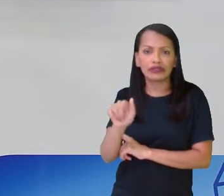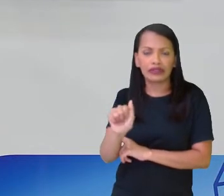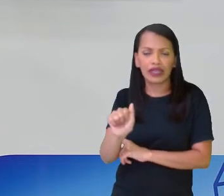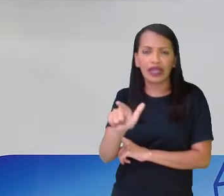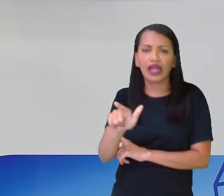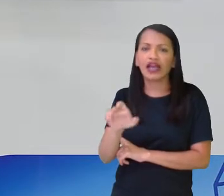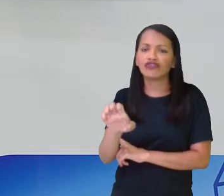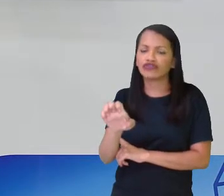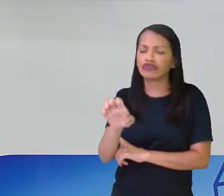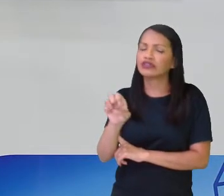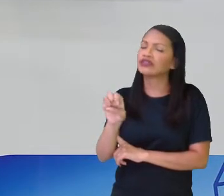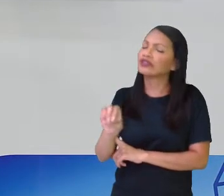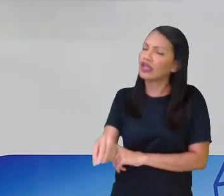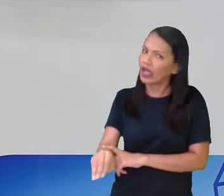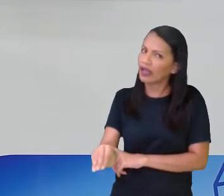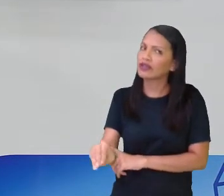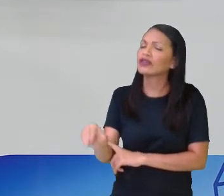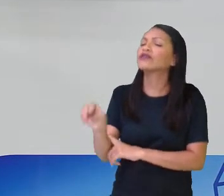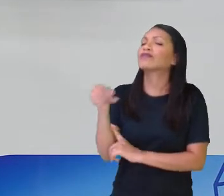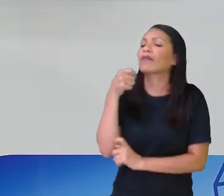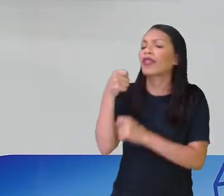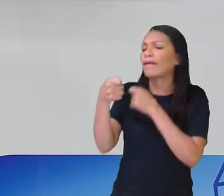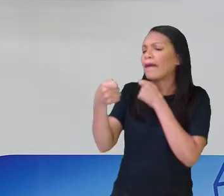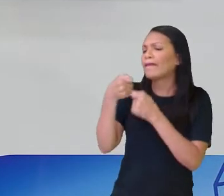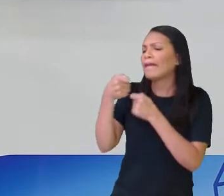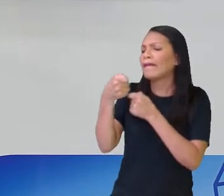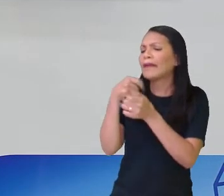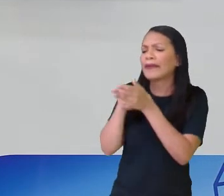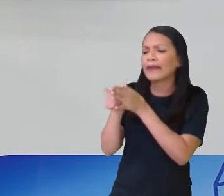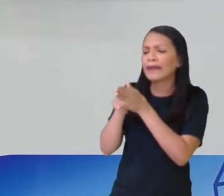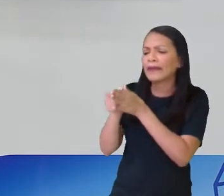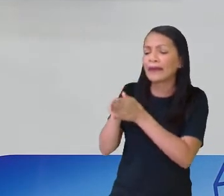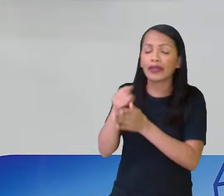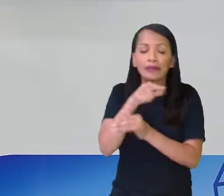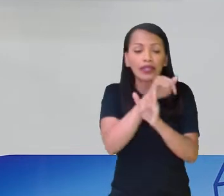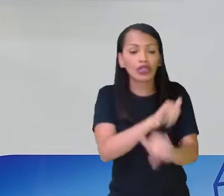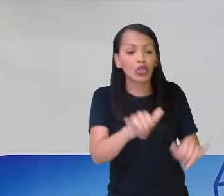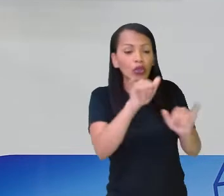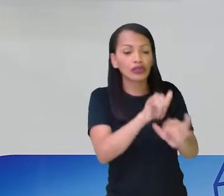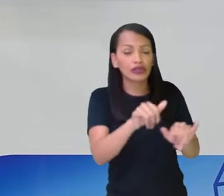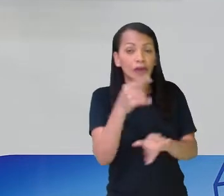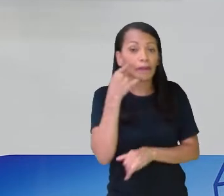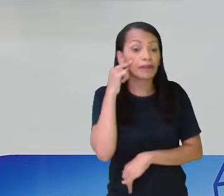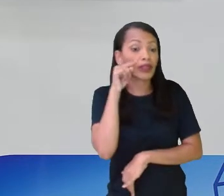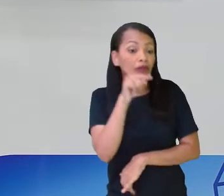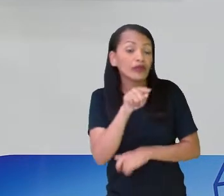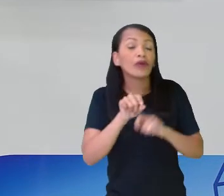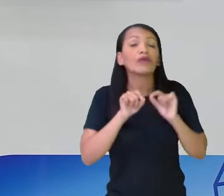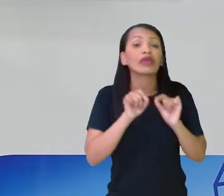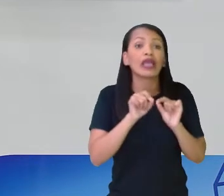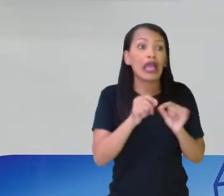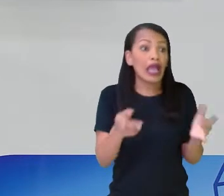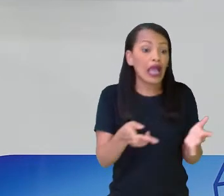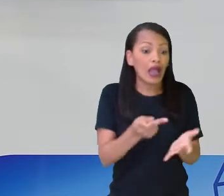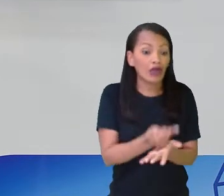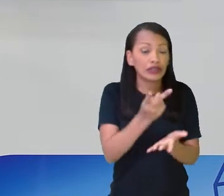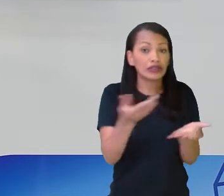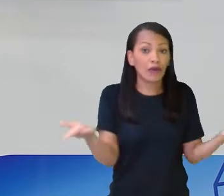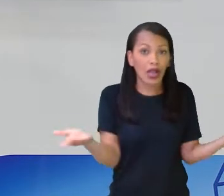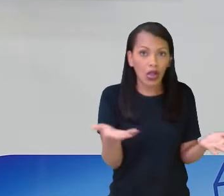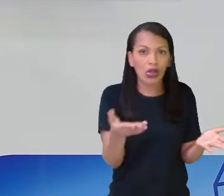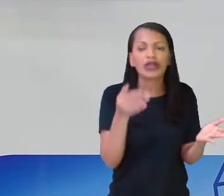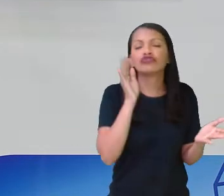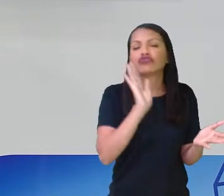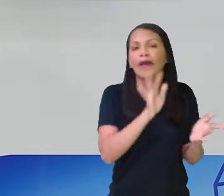certo? Notícia é algo que é dado imediato. Aconteceu agora, já é noticiado. Inclusive, há um tempo